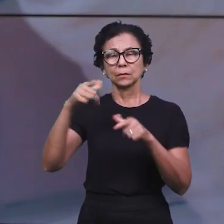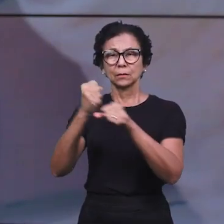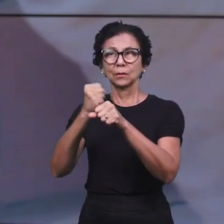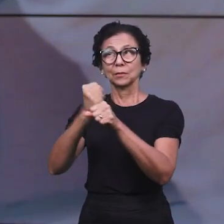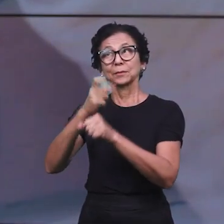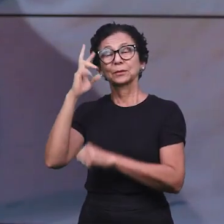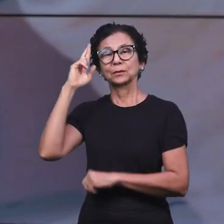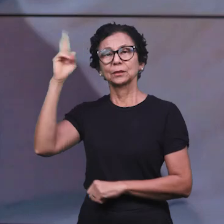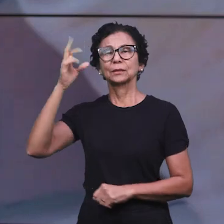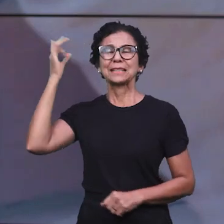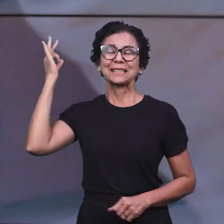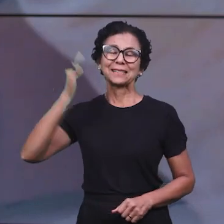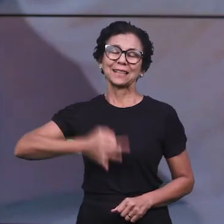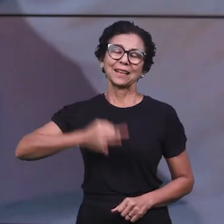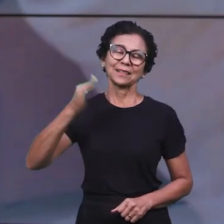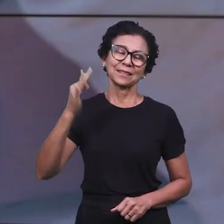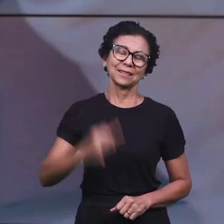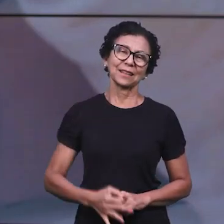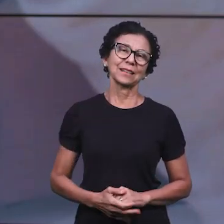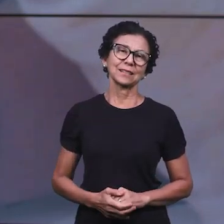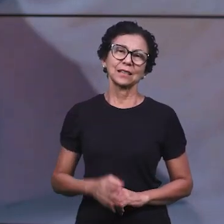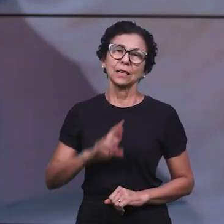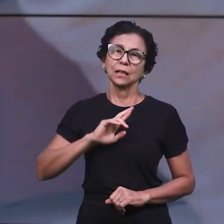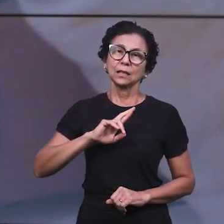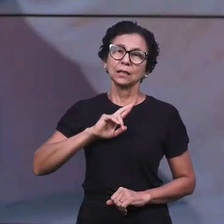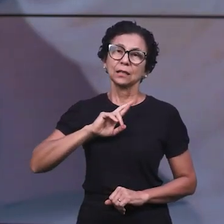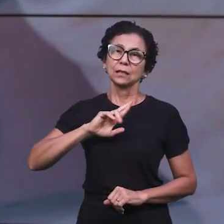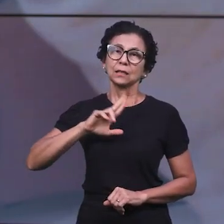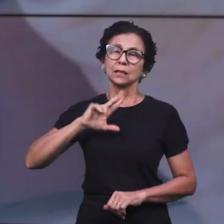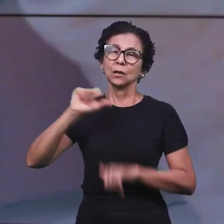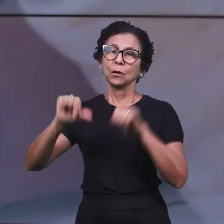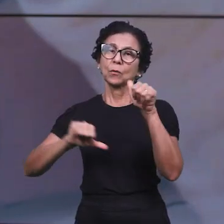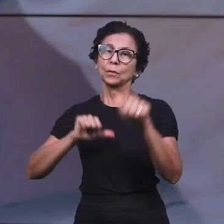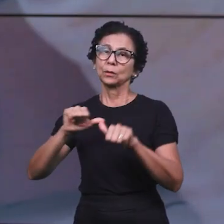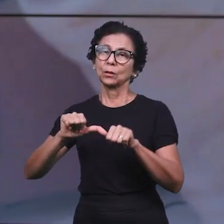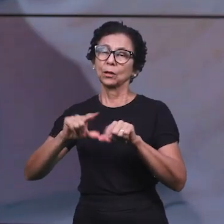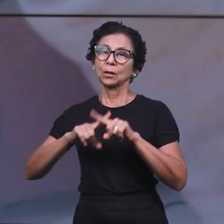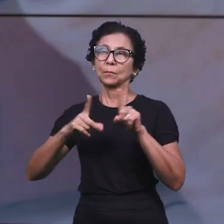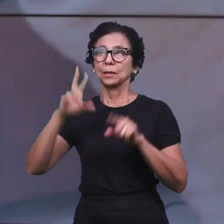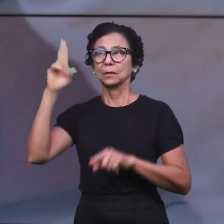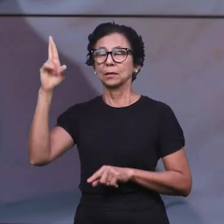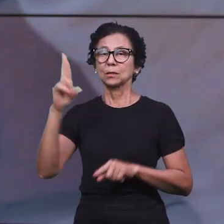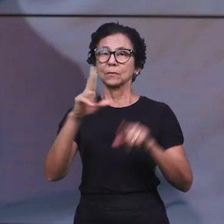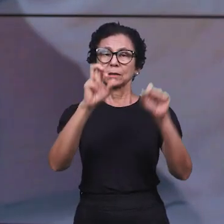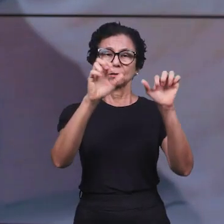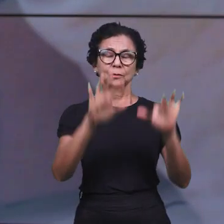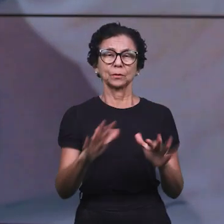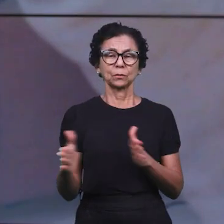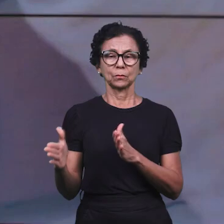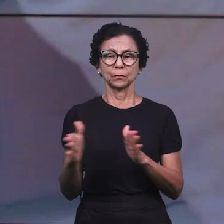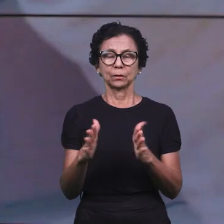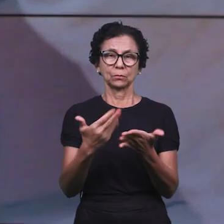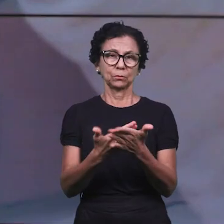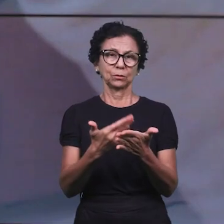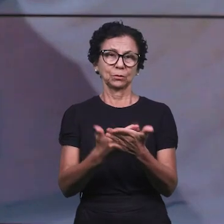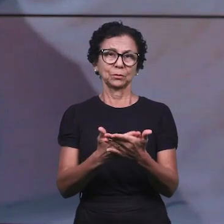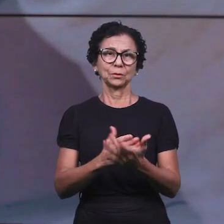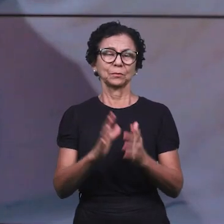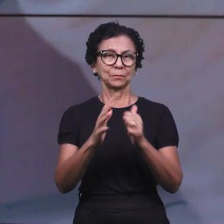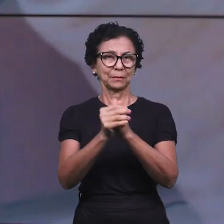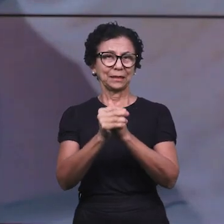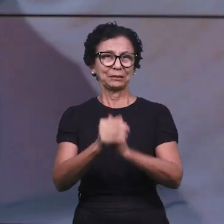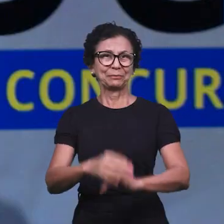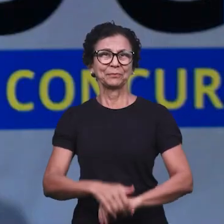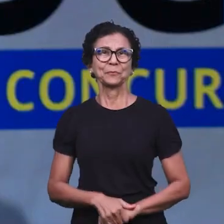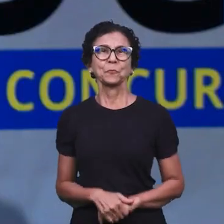tenho certeza que não é uma troca, mas Deus também vai retribuir em bênçãos durante a sua jornada de estudos.